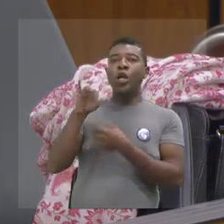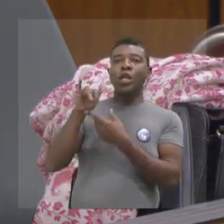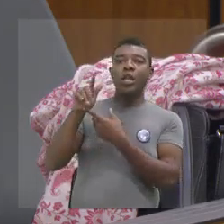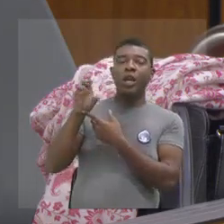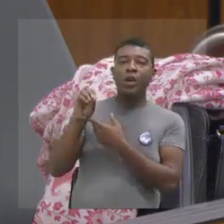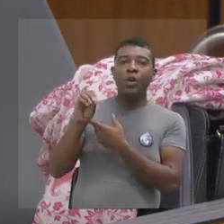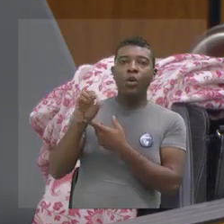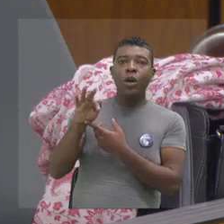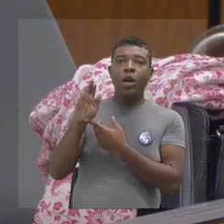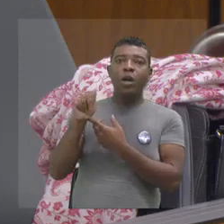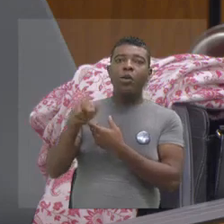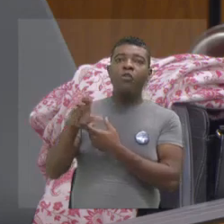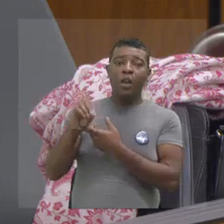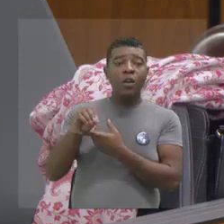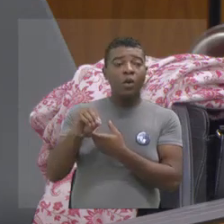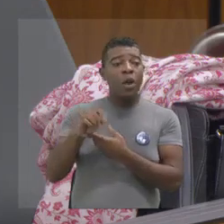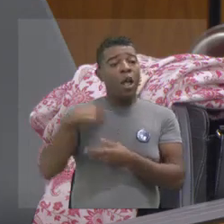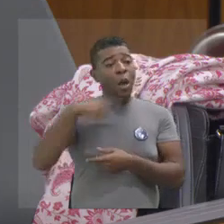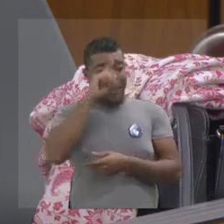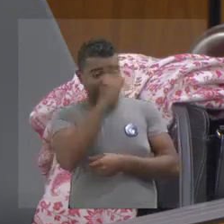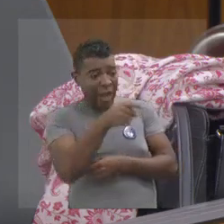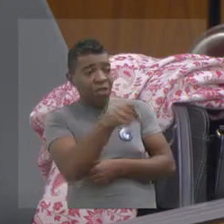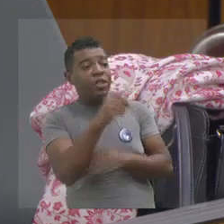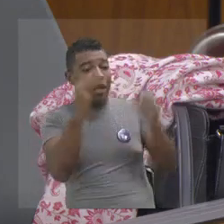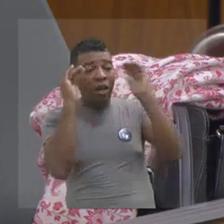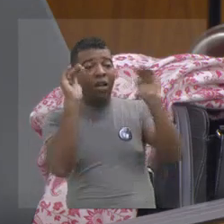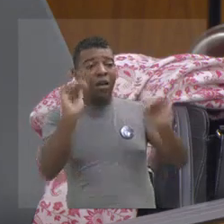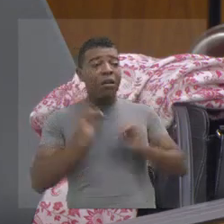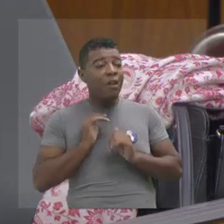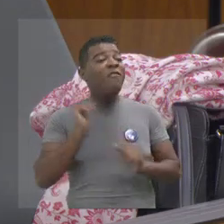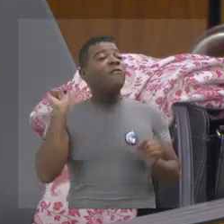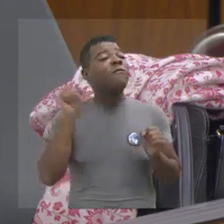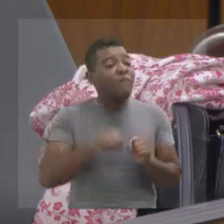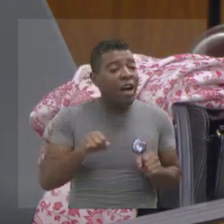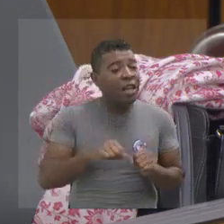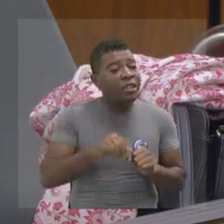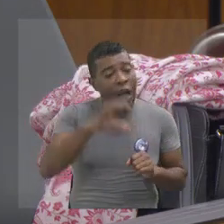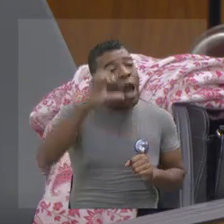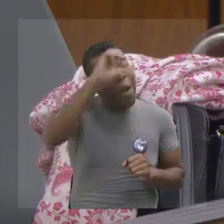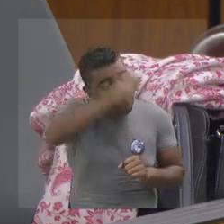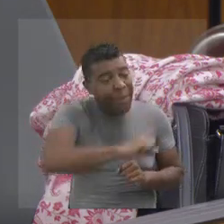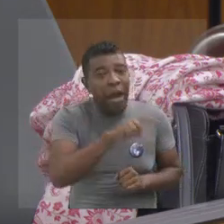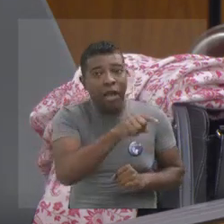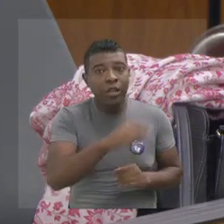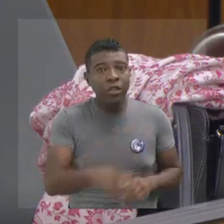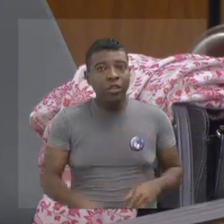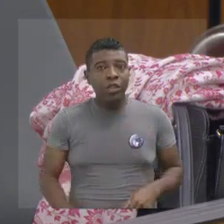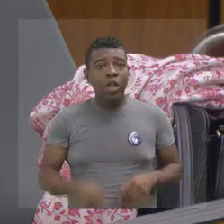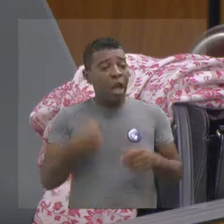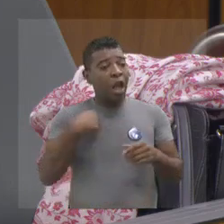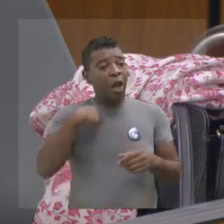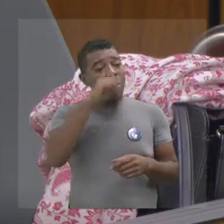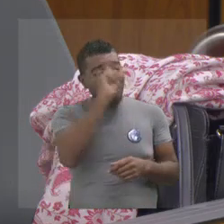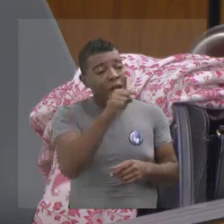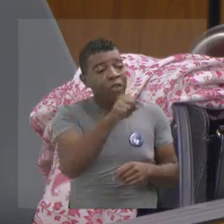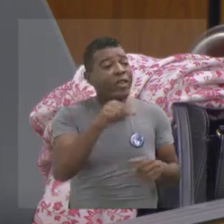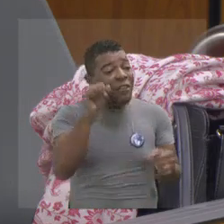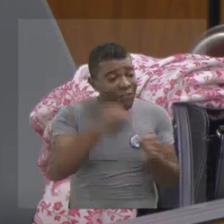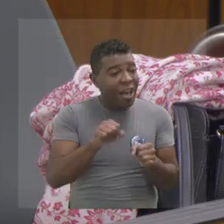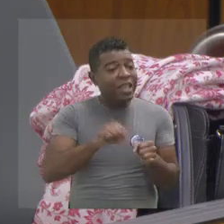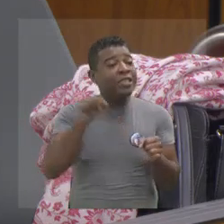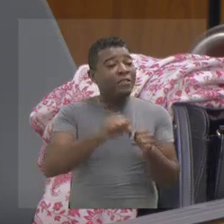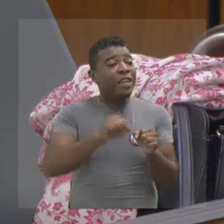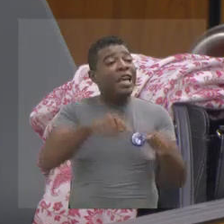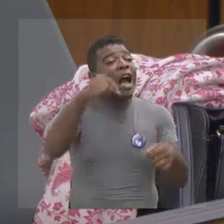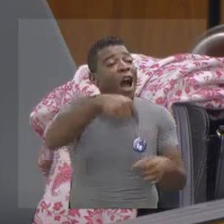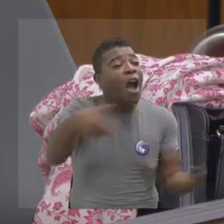eu mandar você fazer é para você fazer você tem que aprender isso o que eu determinar para você fazer faça e faça agora faça hoje